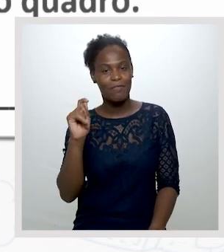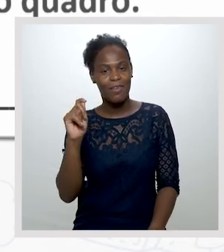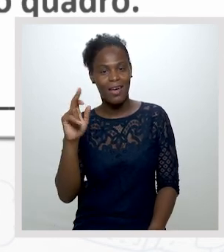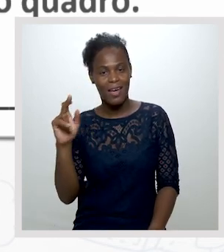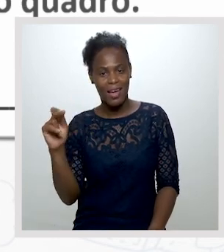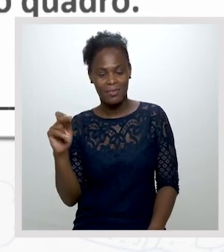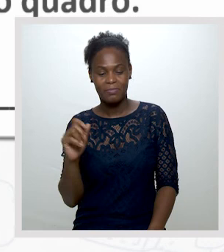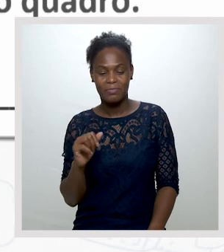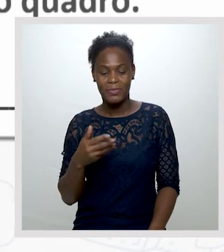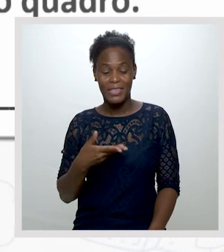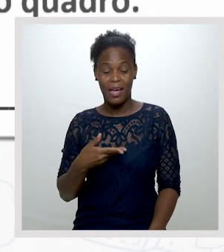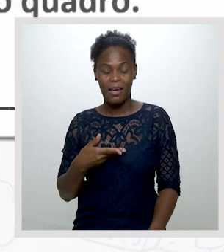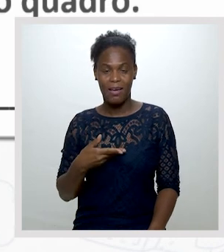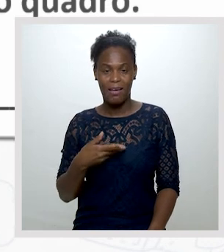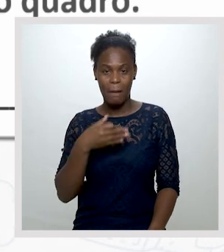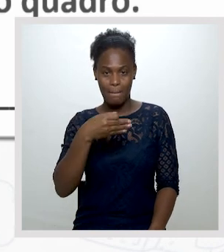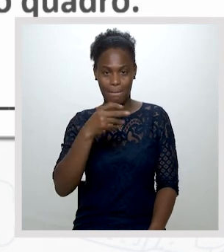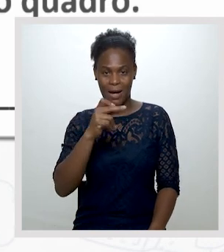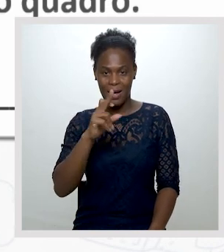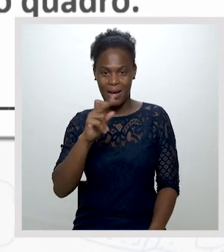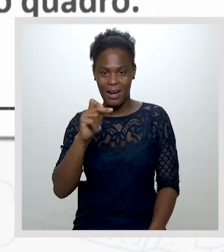esfera. O sólido D,